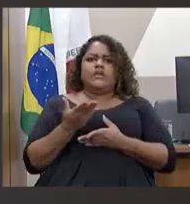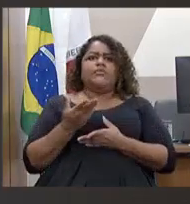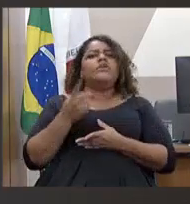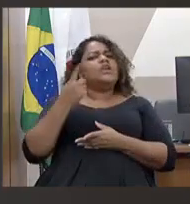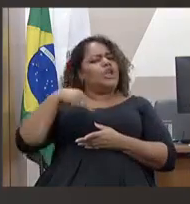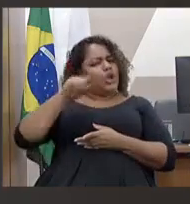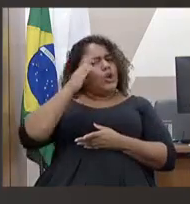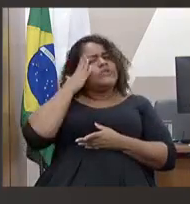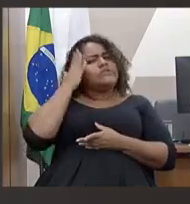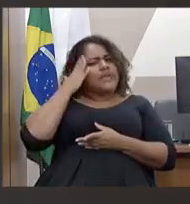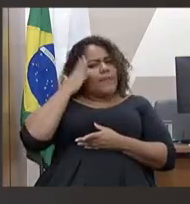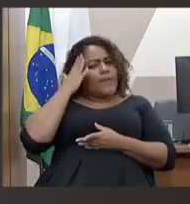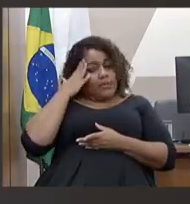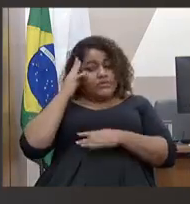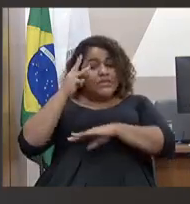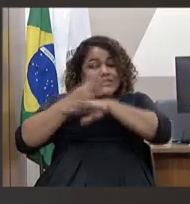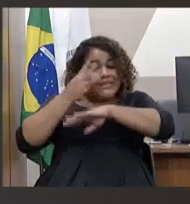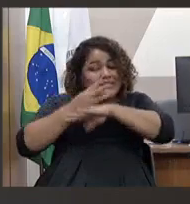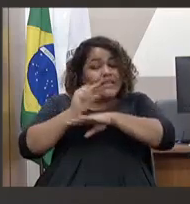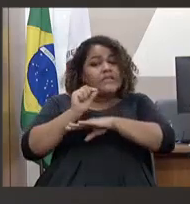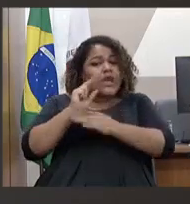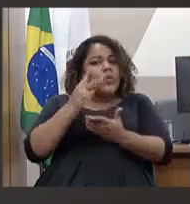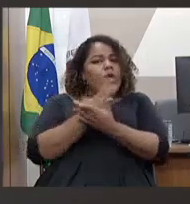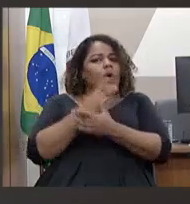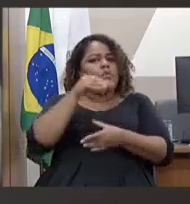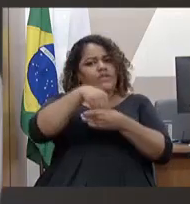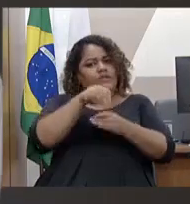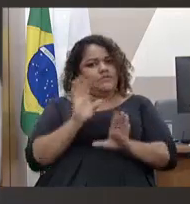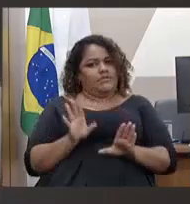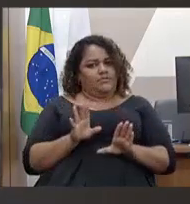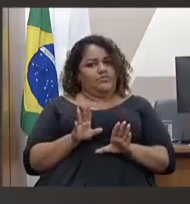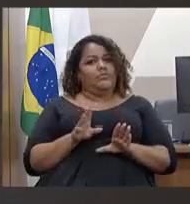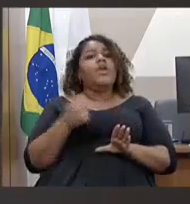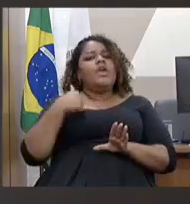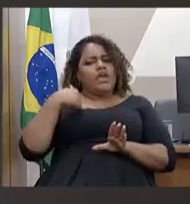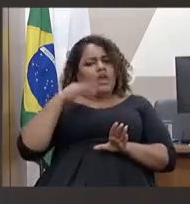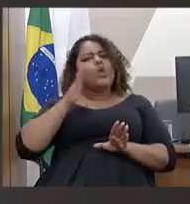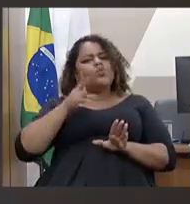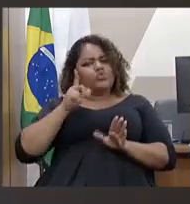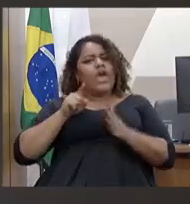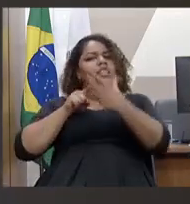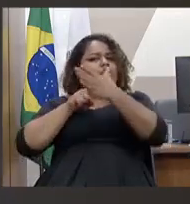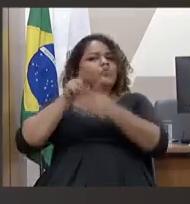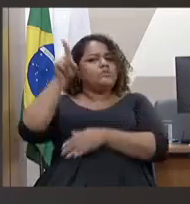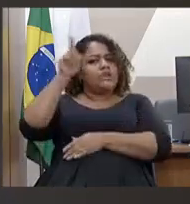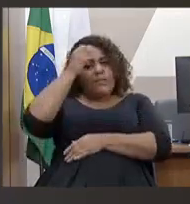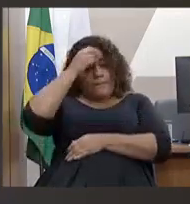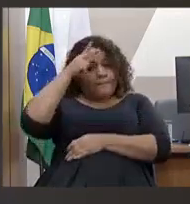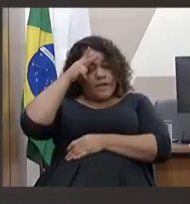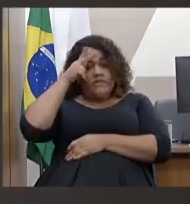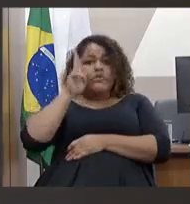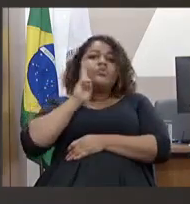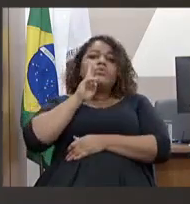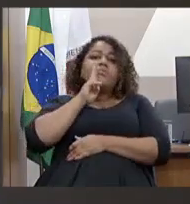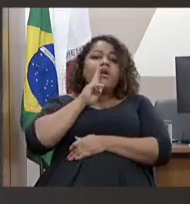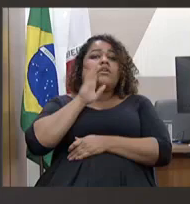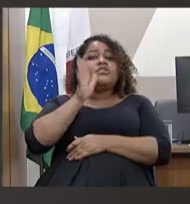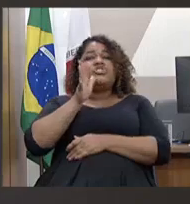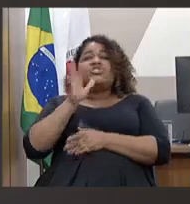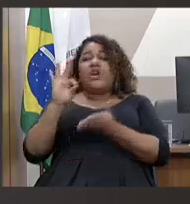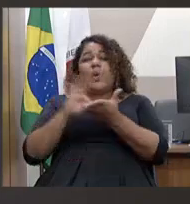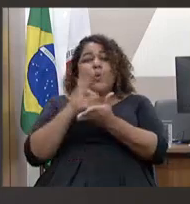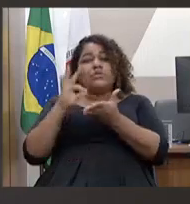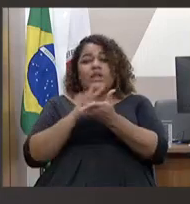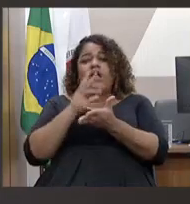ali naquela terceirização estou falando porque eu denunciei a Prefeitura de lá em vários contratos de empresa